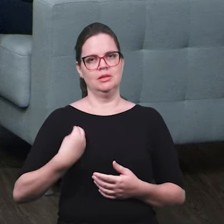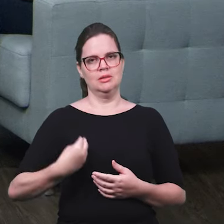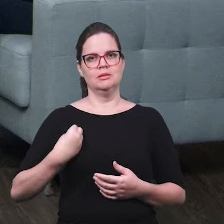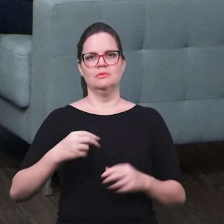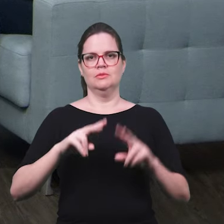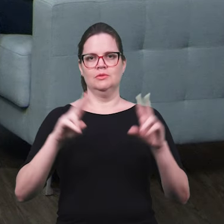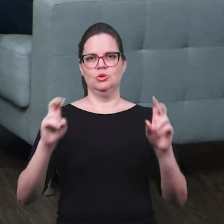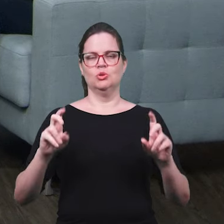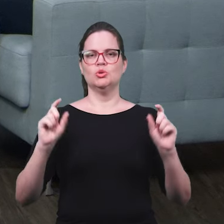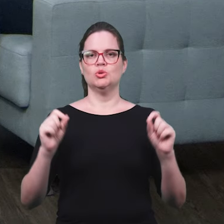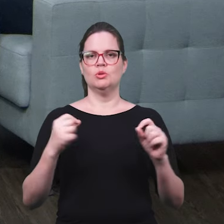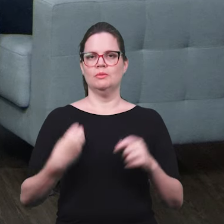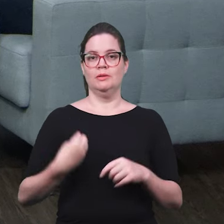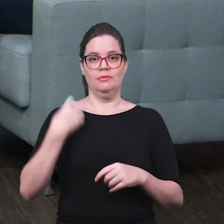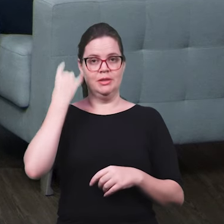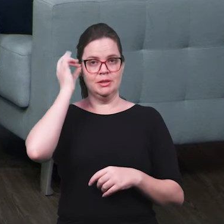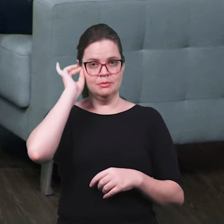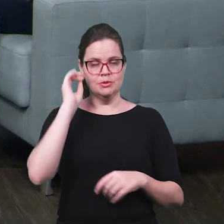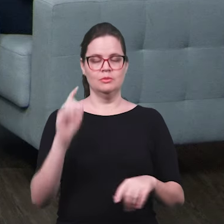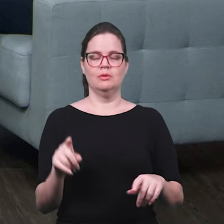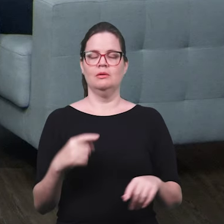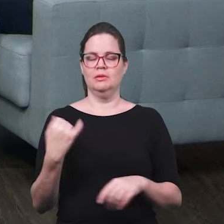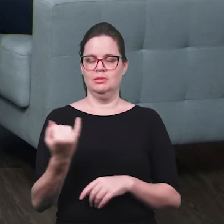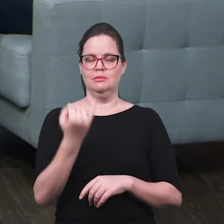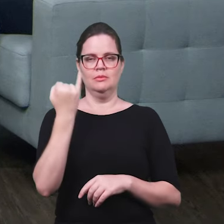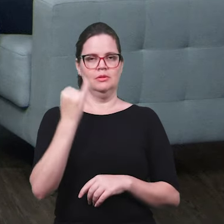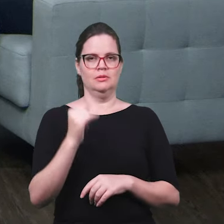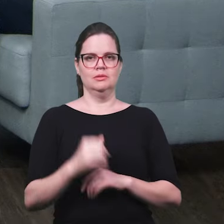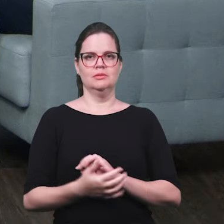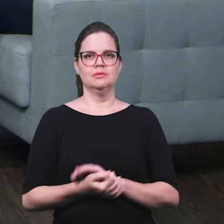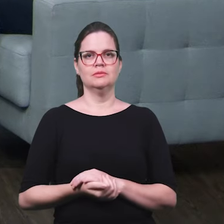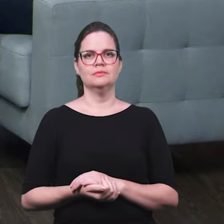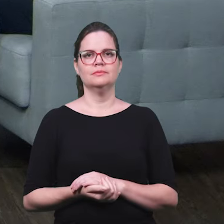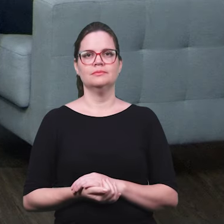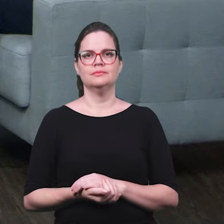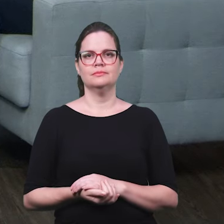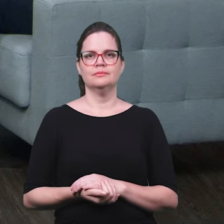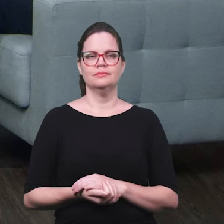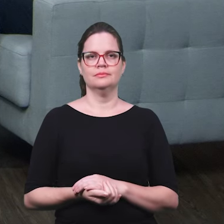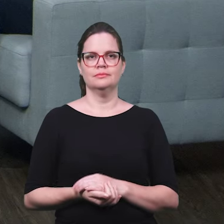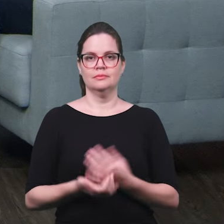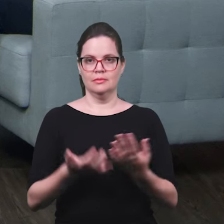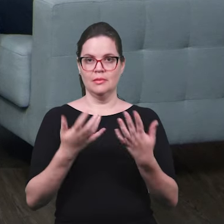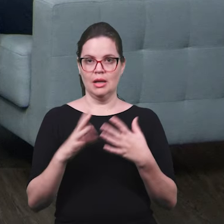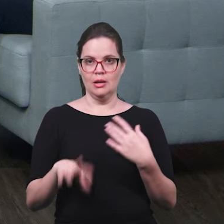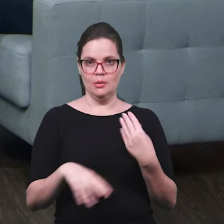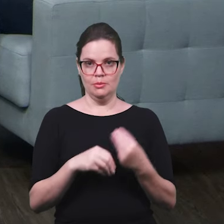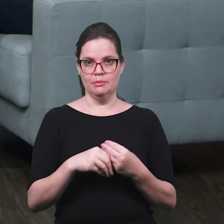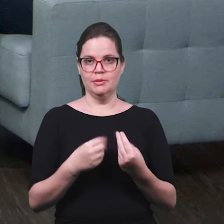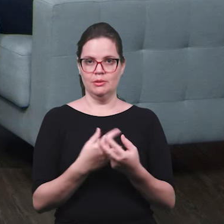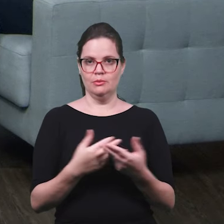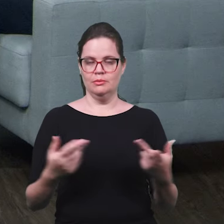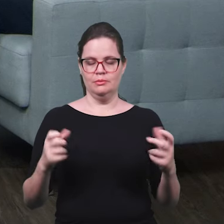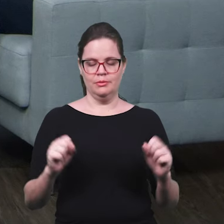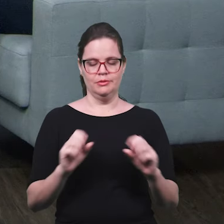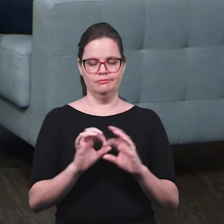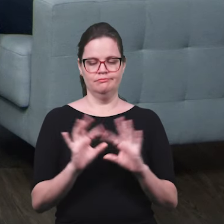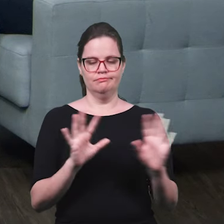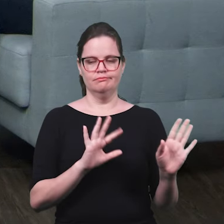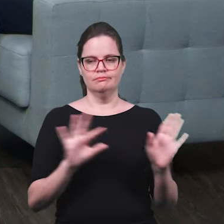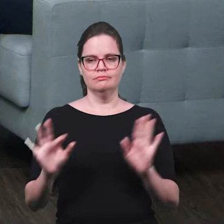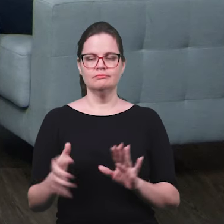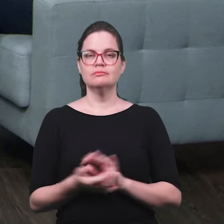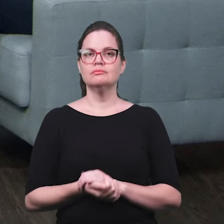aqui, porque fala da parte espiritual e é sempre importante. Mas, caso o senhor queira ainda falar algo mais,